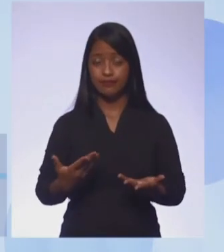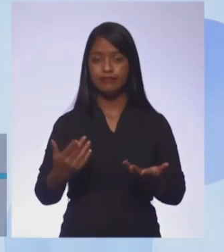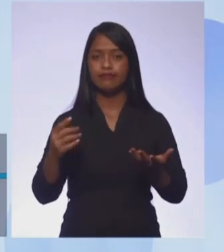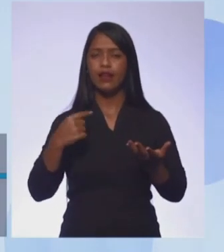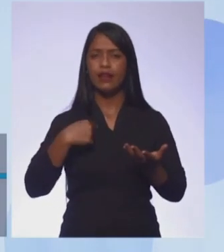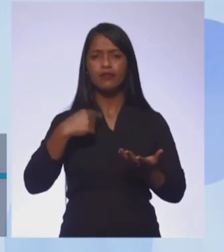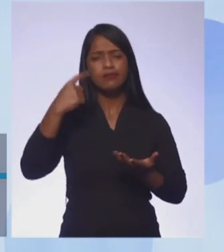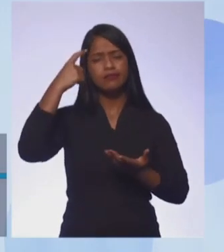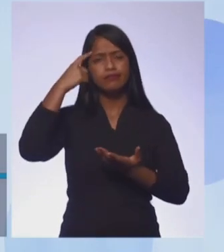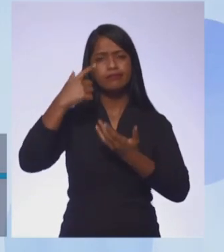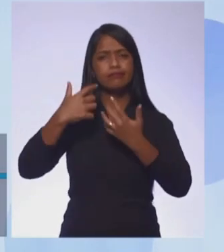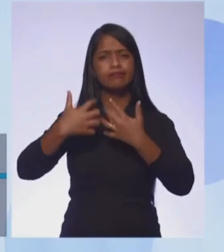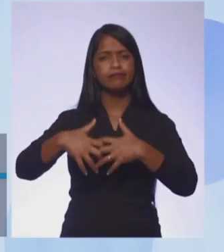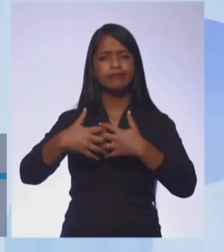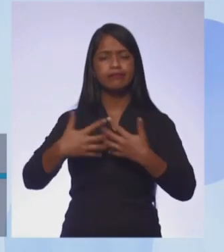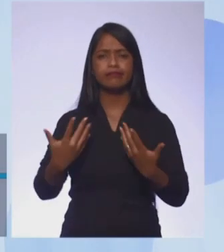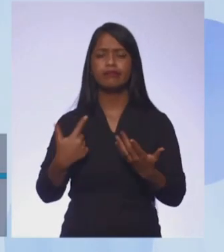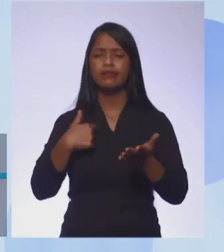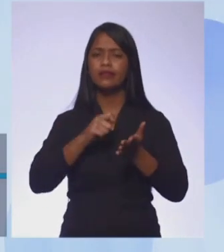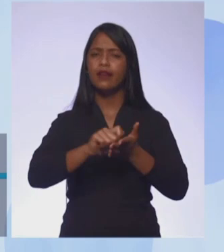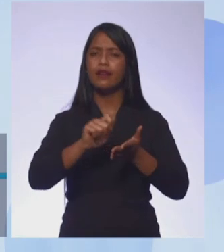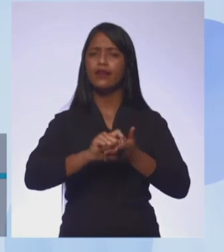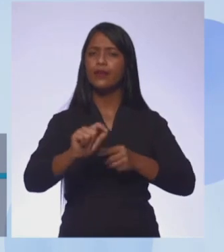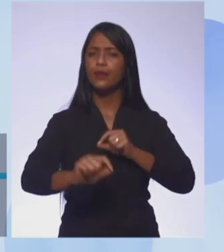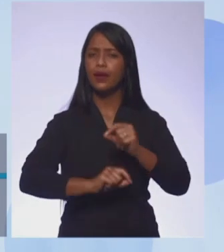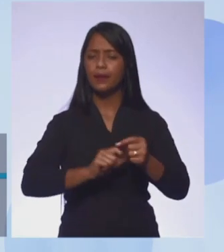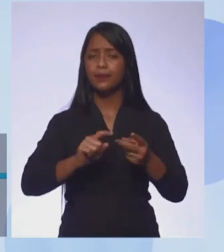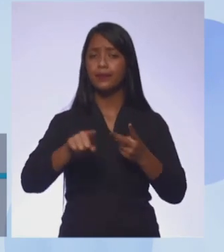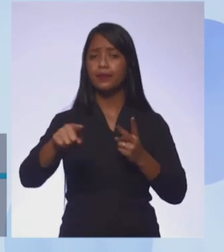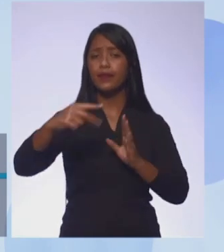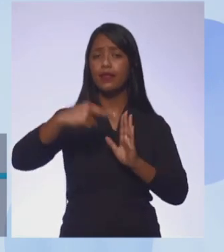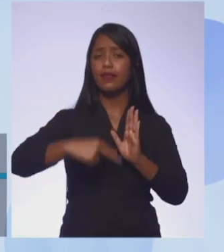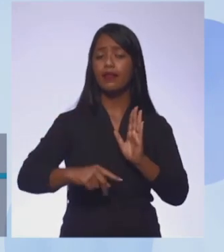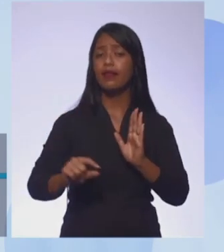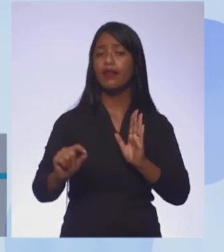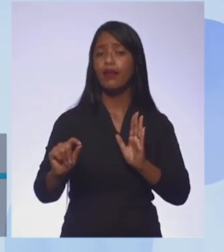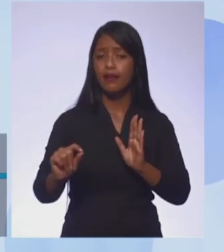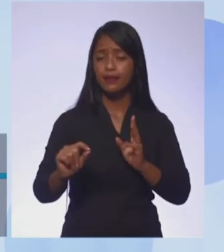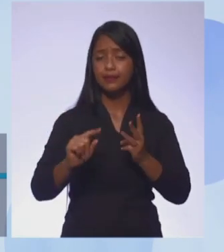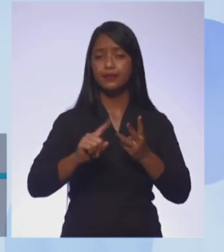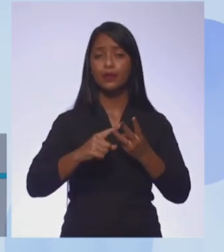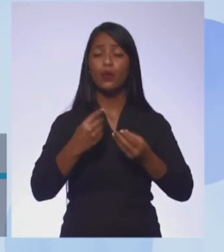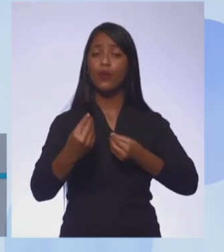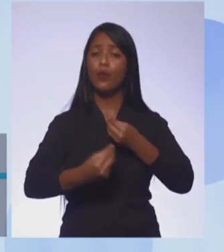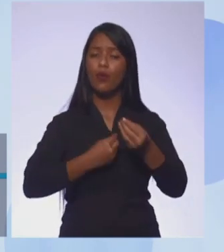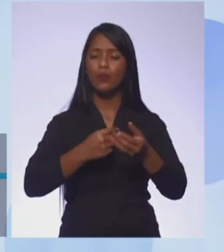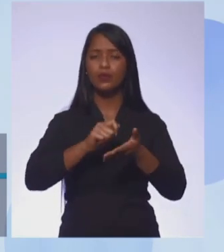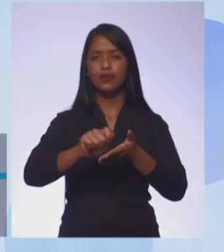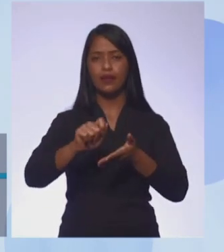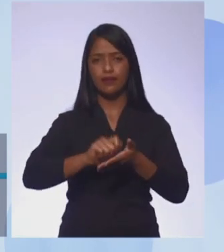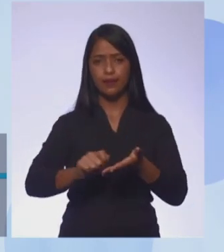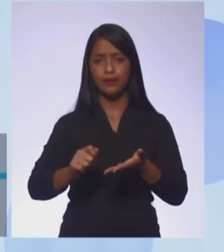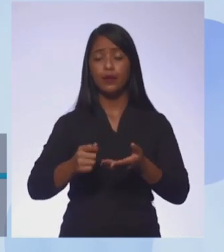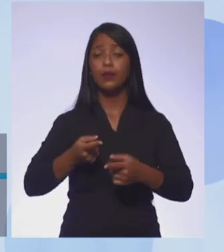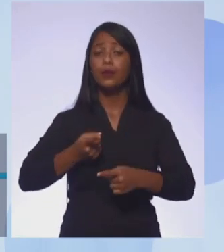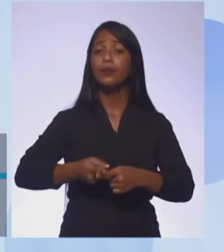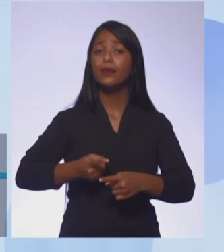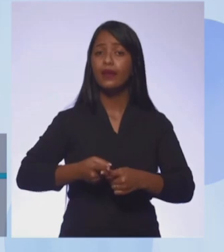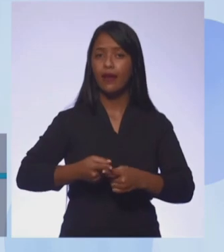aí, então, né? O que escrever, para quem escrever, como escrever, quando escrever e por que escrever, eu